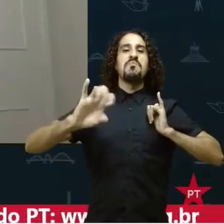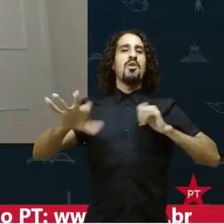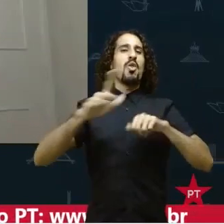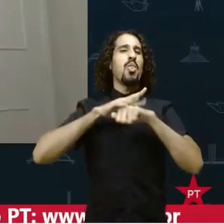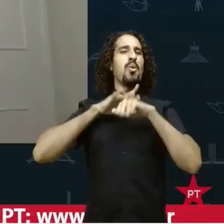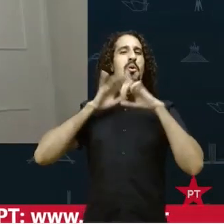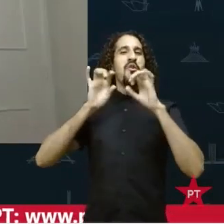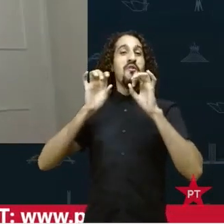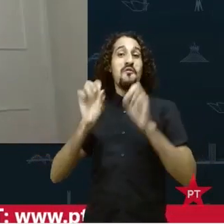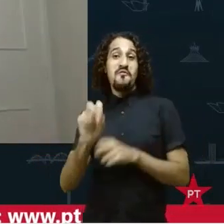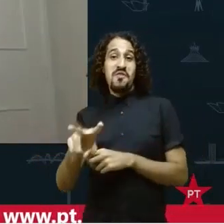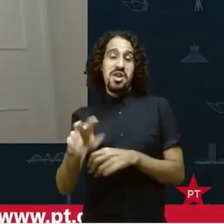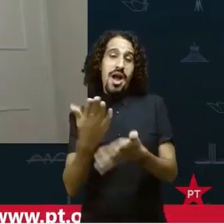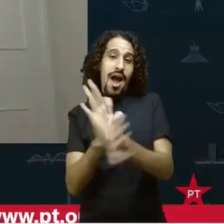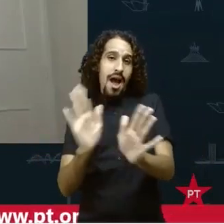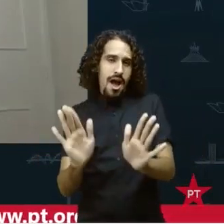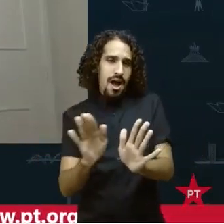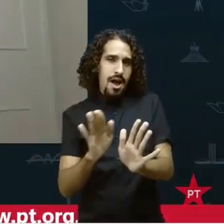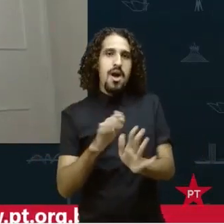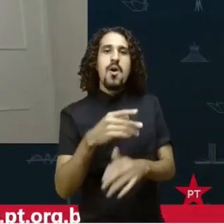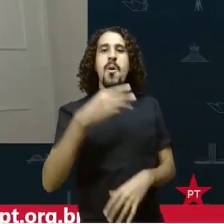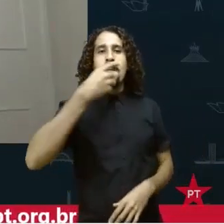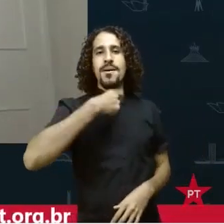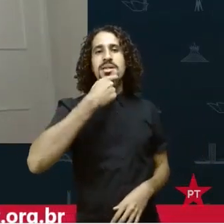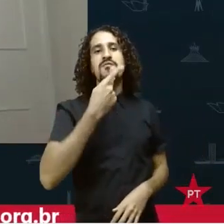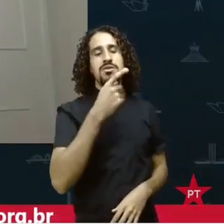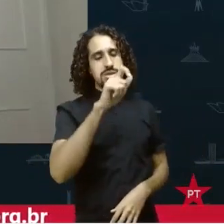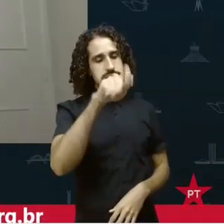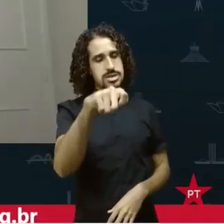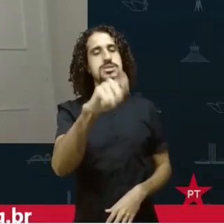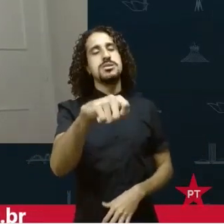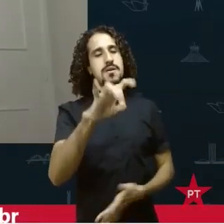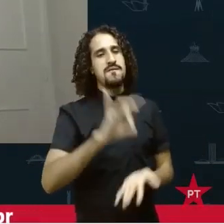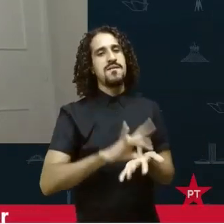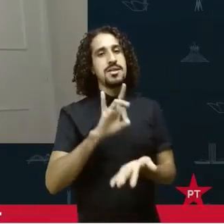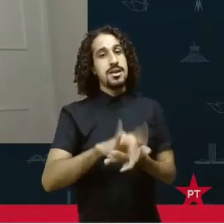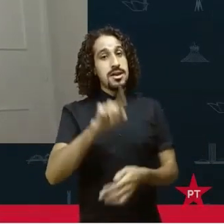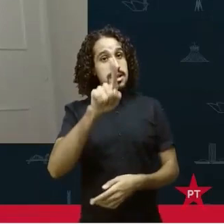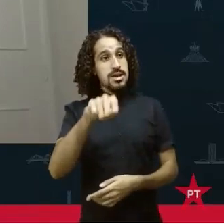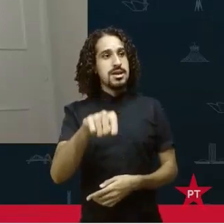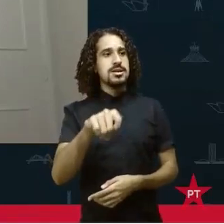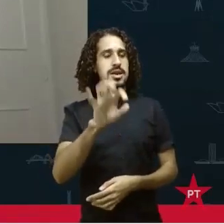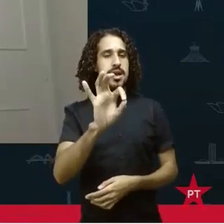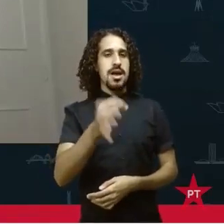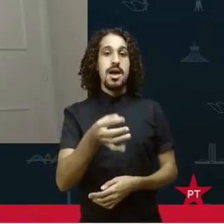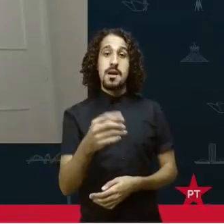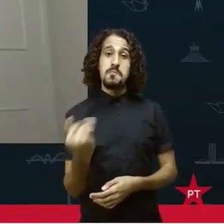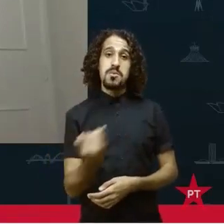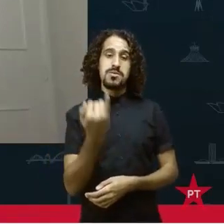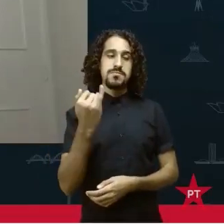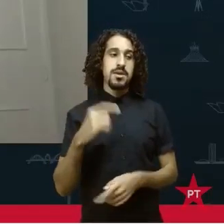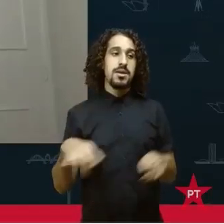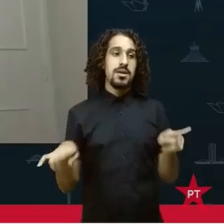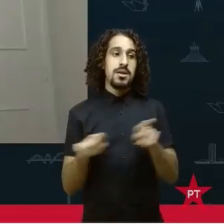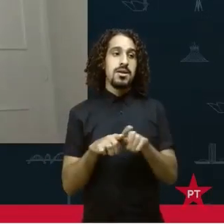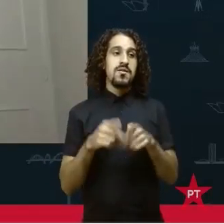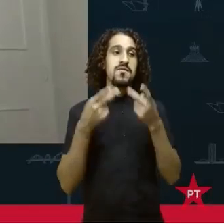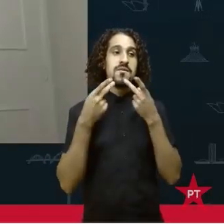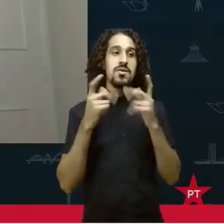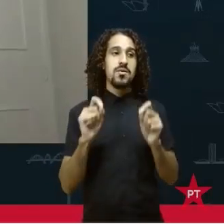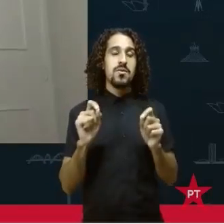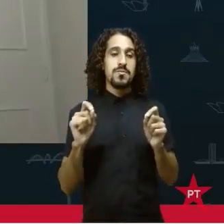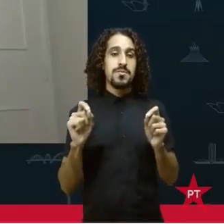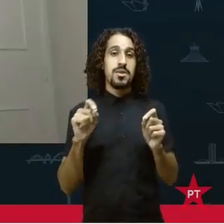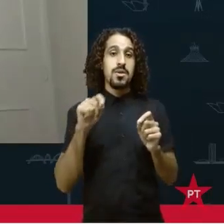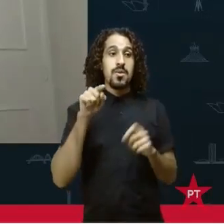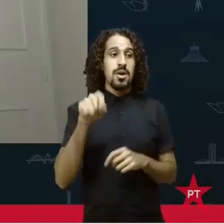vírus vá embora, ele confirmou, foi afirmativo, e isso foi muito importante. Como foi importante ele dizer que parte